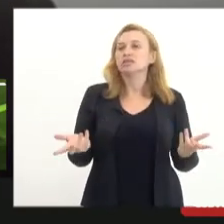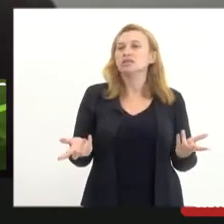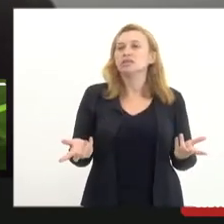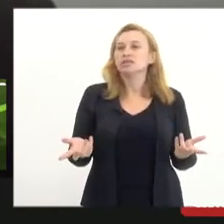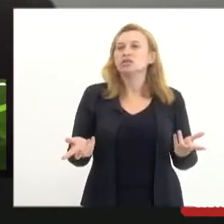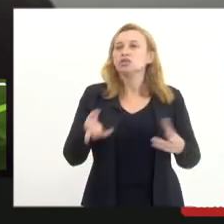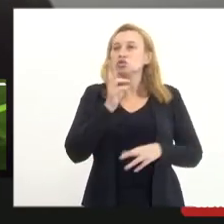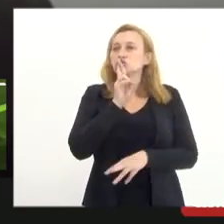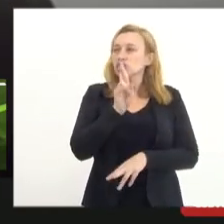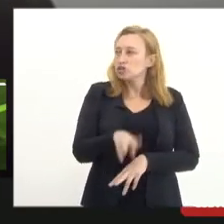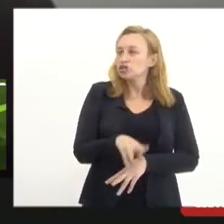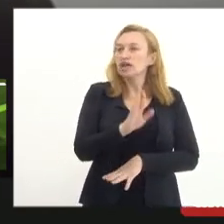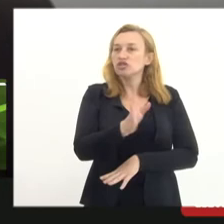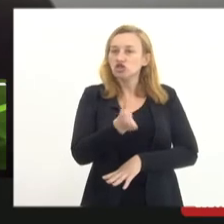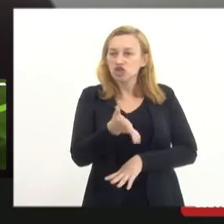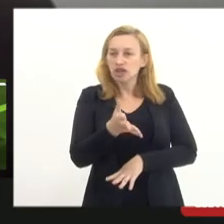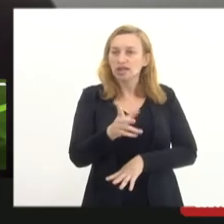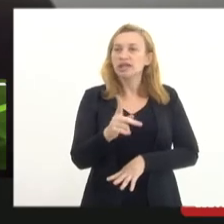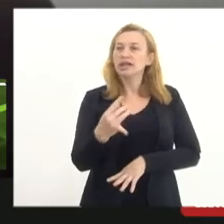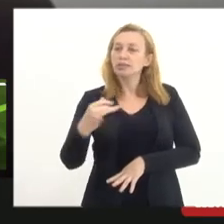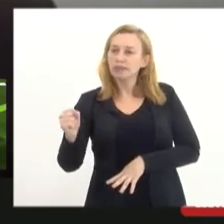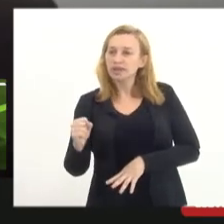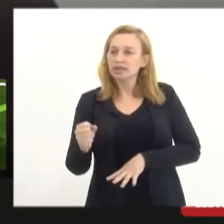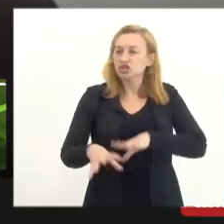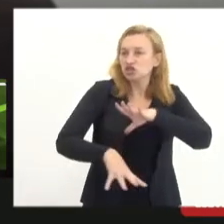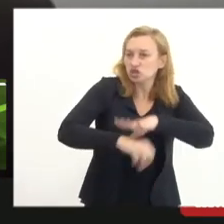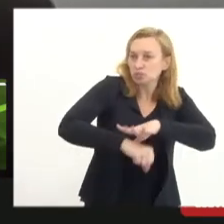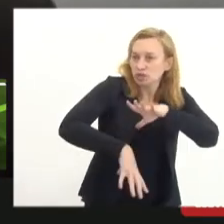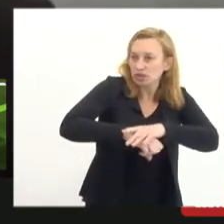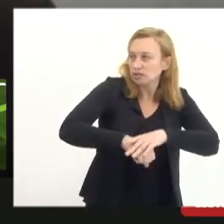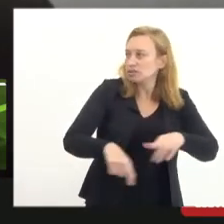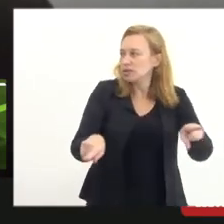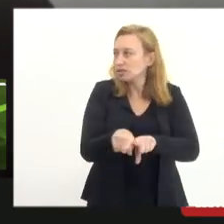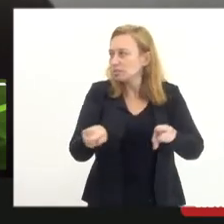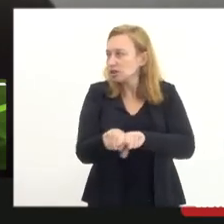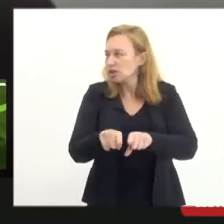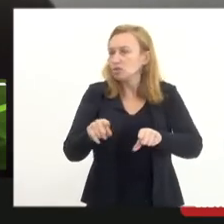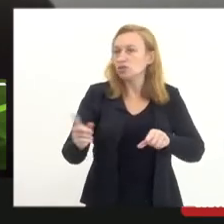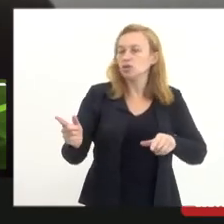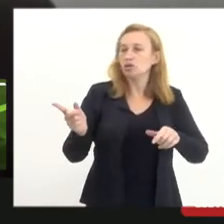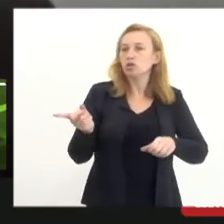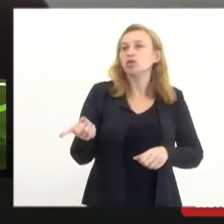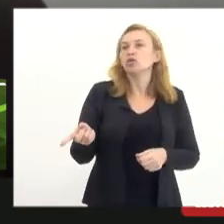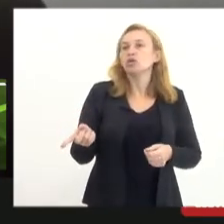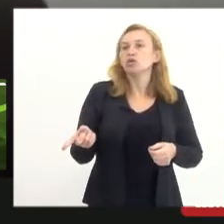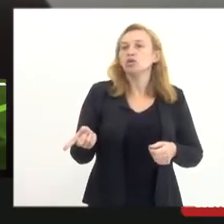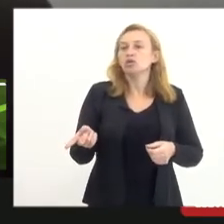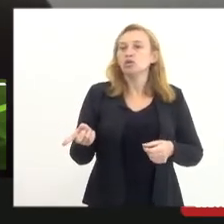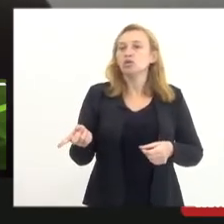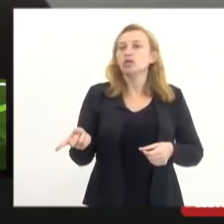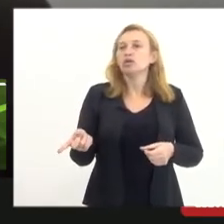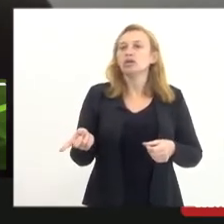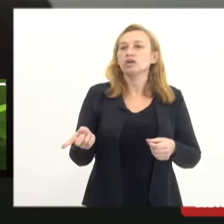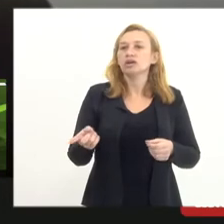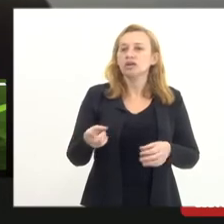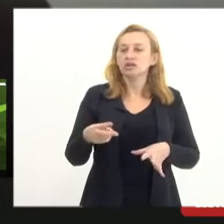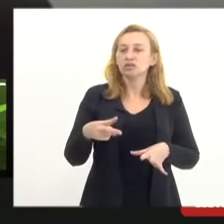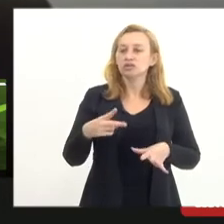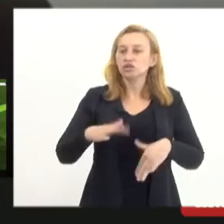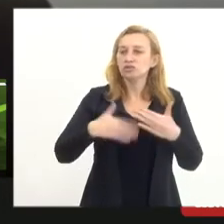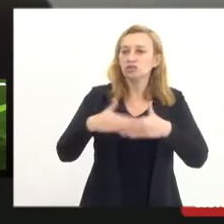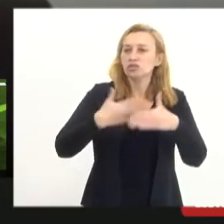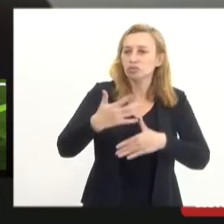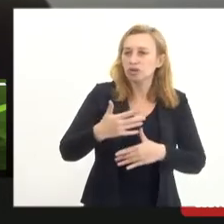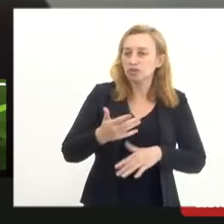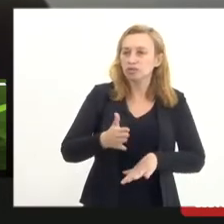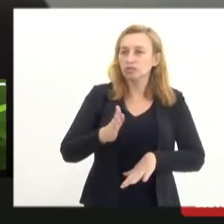dos resultados das campanhas de exploração e do potencial que esses ativos trazem para seu